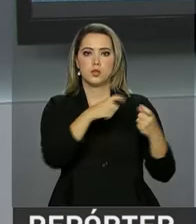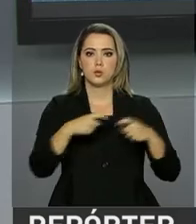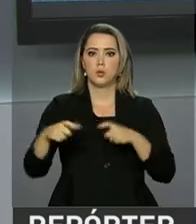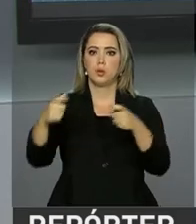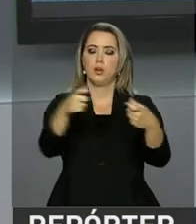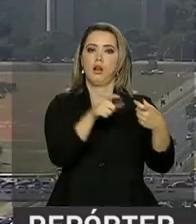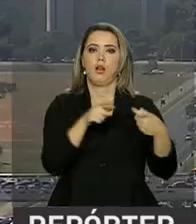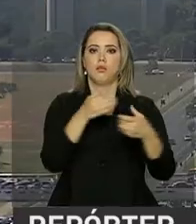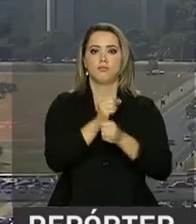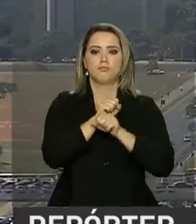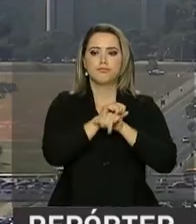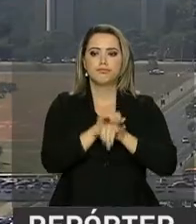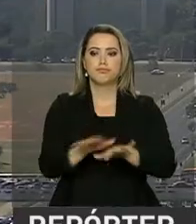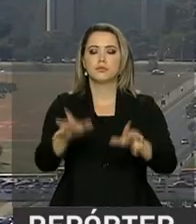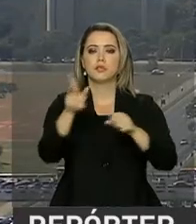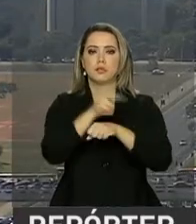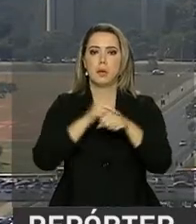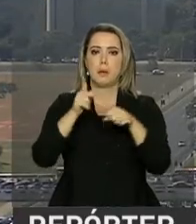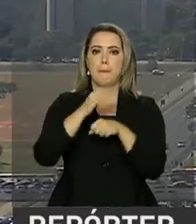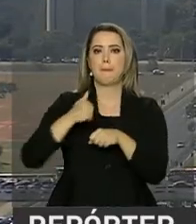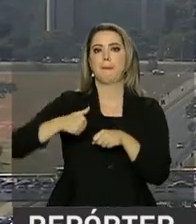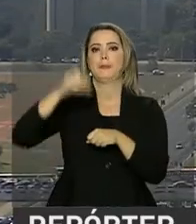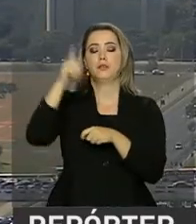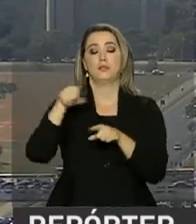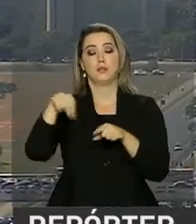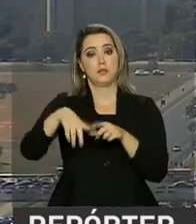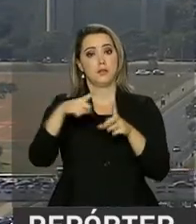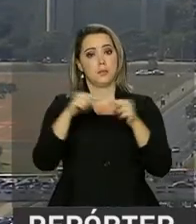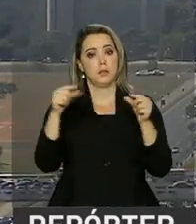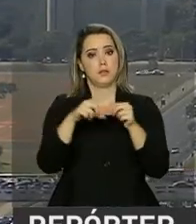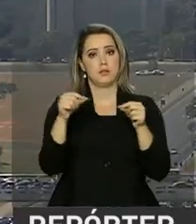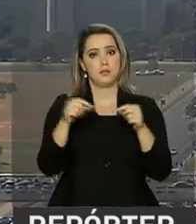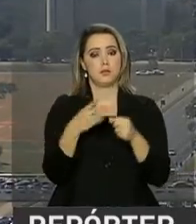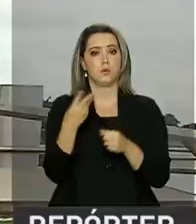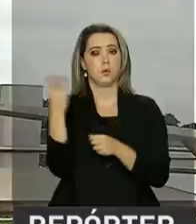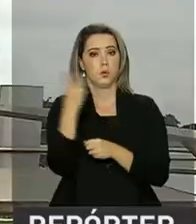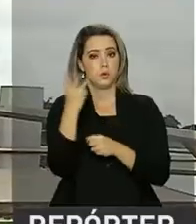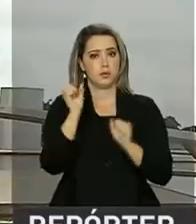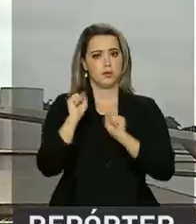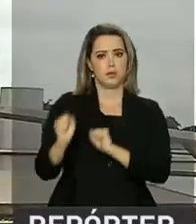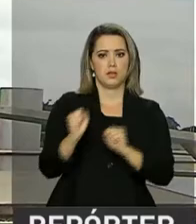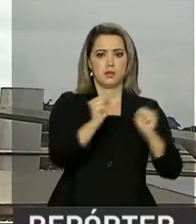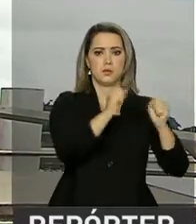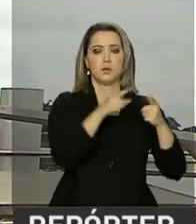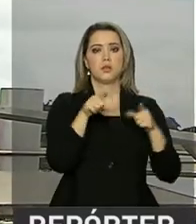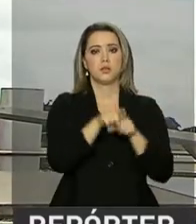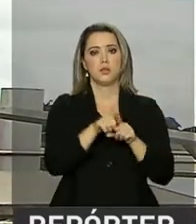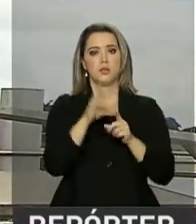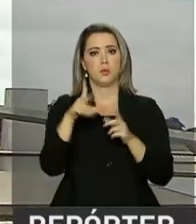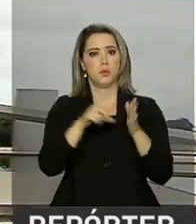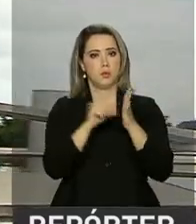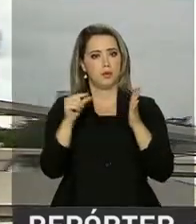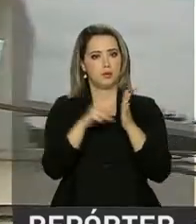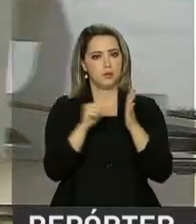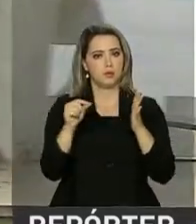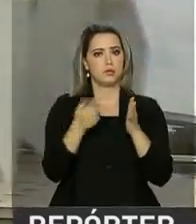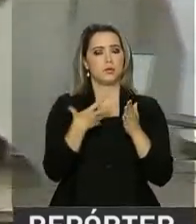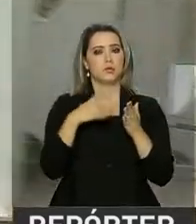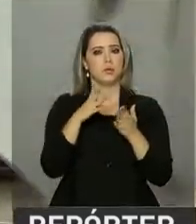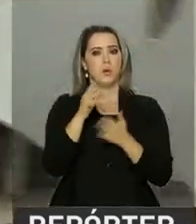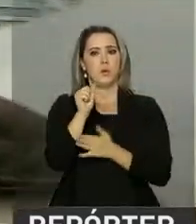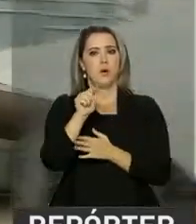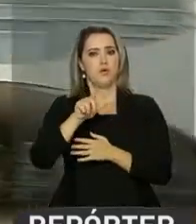país a maior parte está em brasília entre elas a praça dos três poderes o palácio do planalto o palácio da alvorada